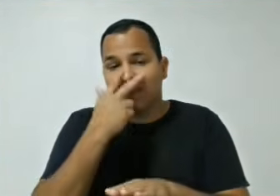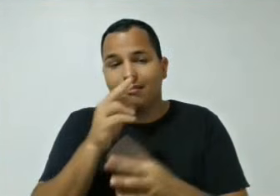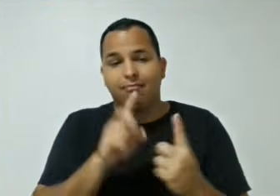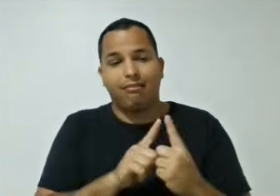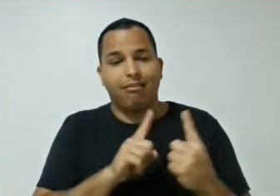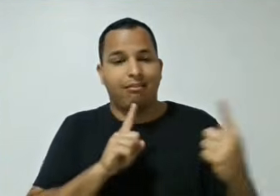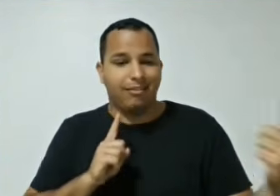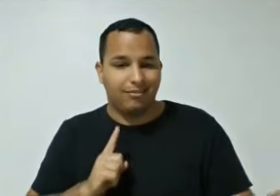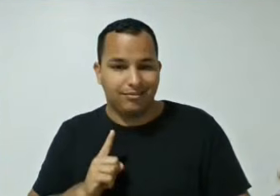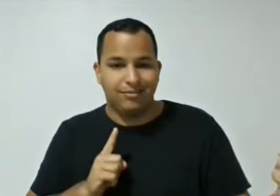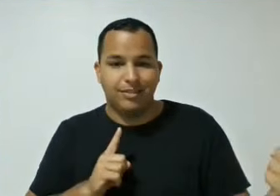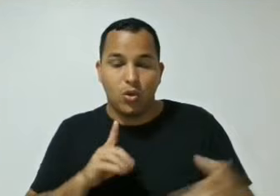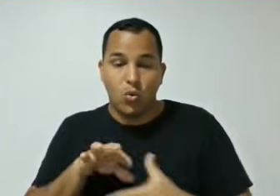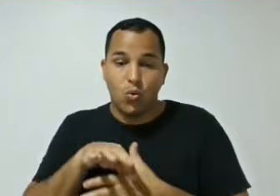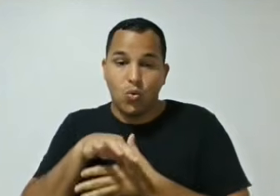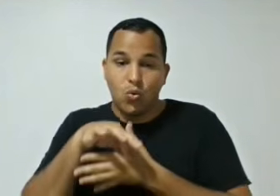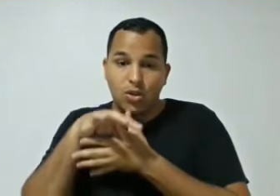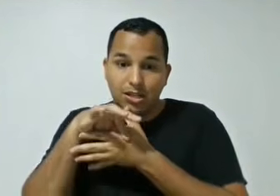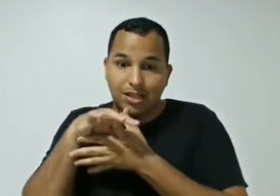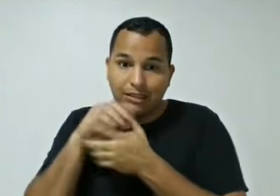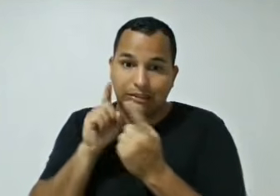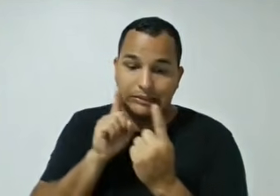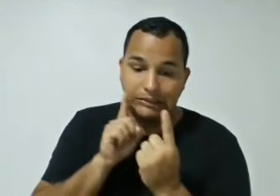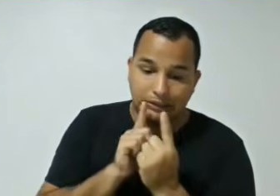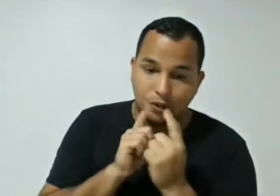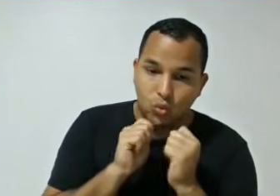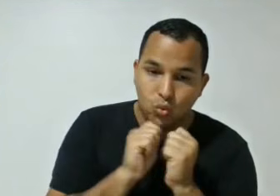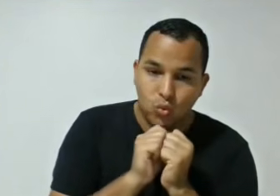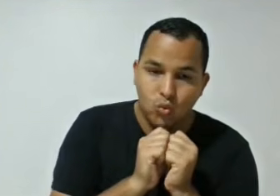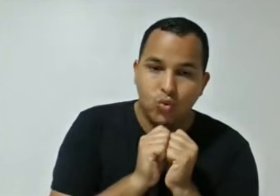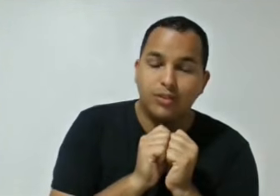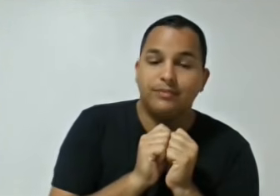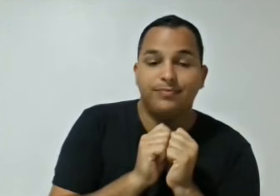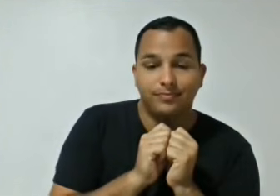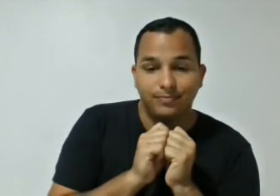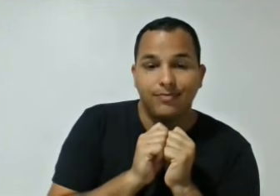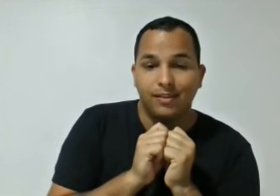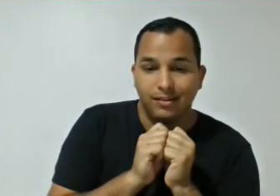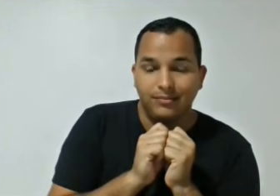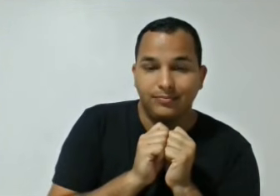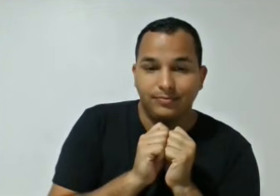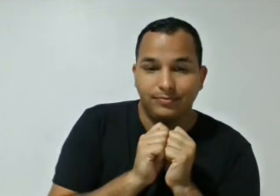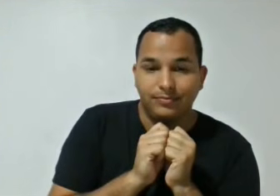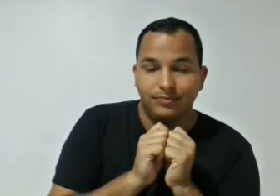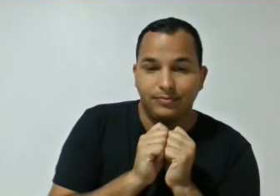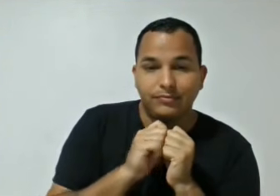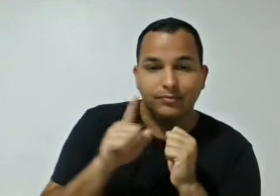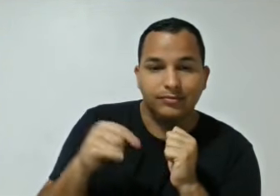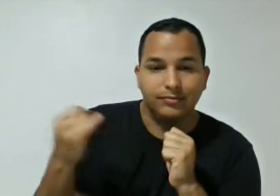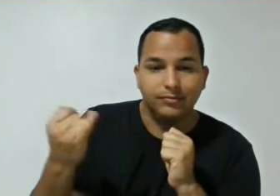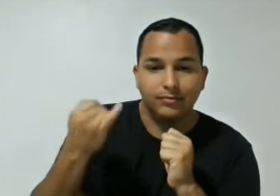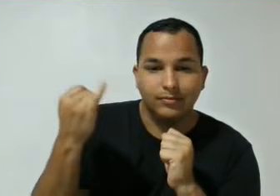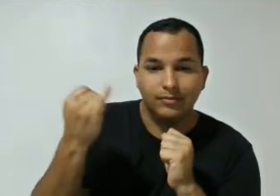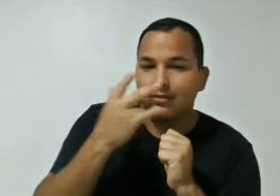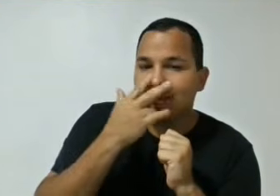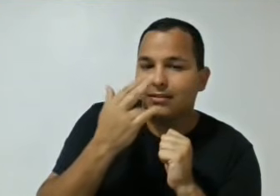o contato da presença, ele gera menos ruído de